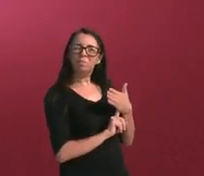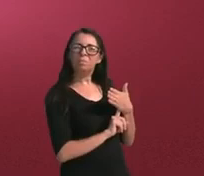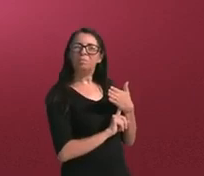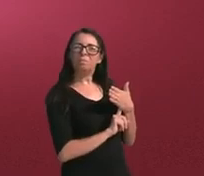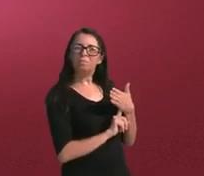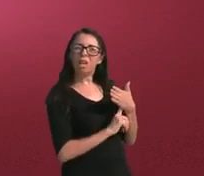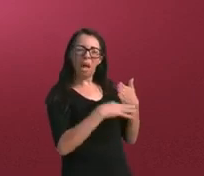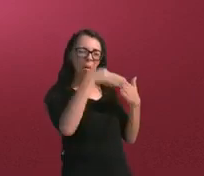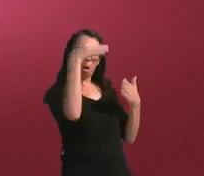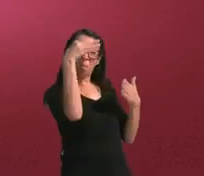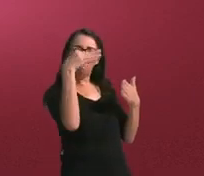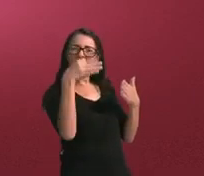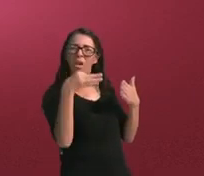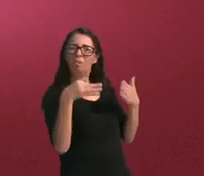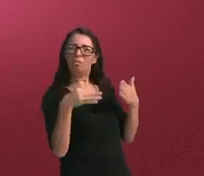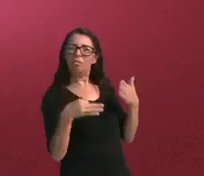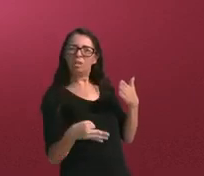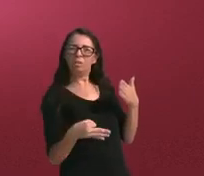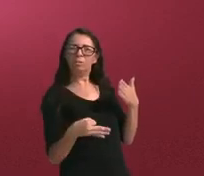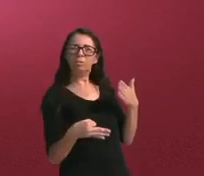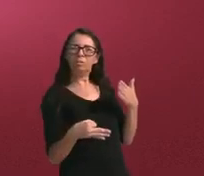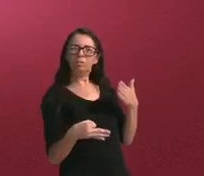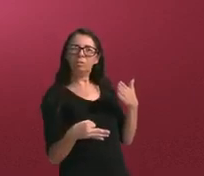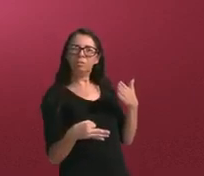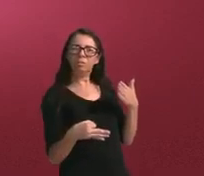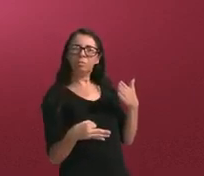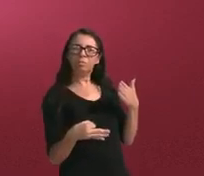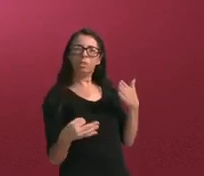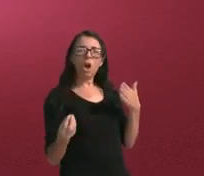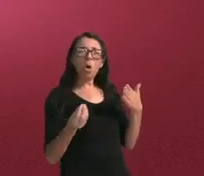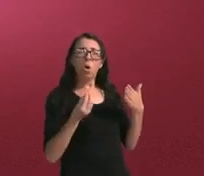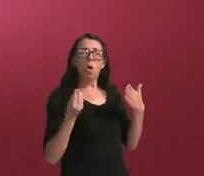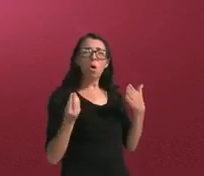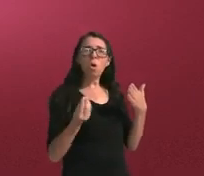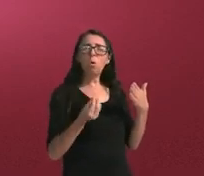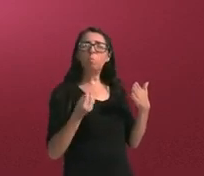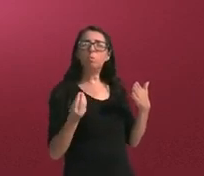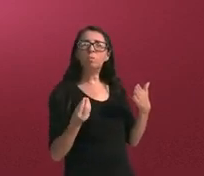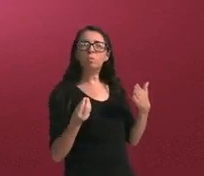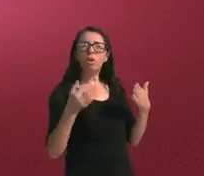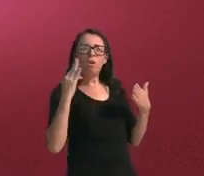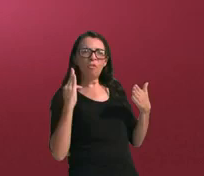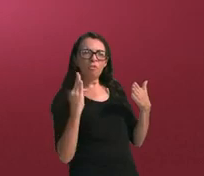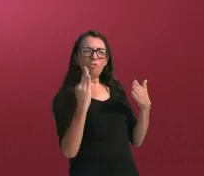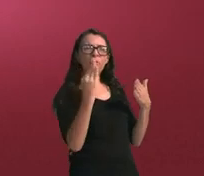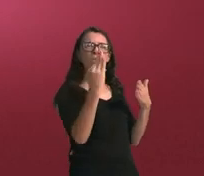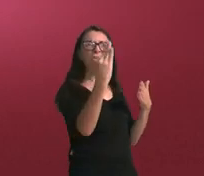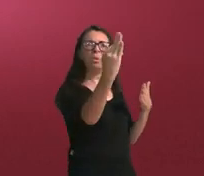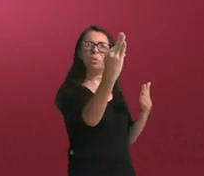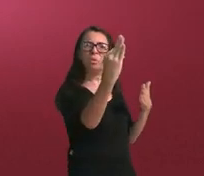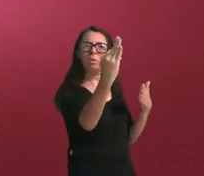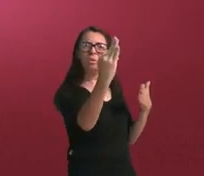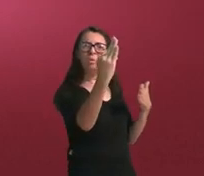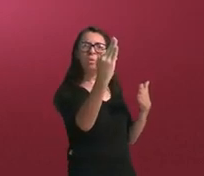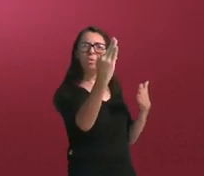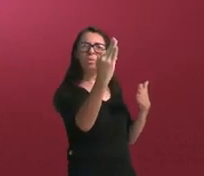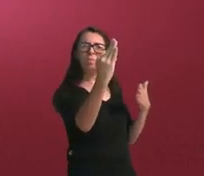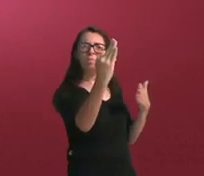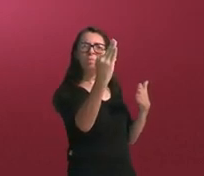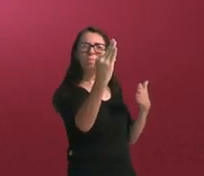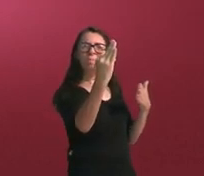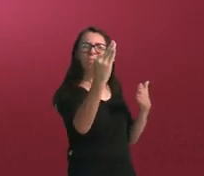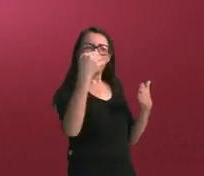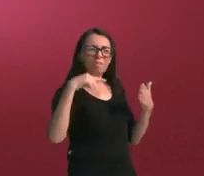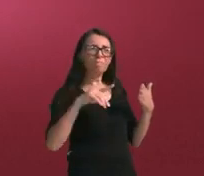por meu Pai. Ninguém só sabe quem é o Filho, senão o Pai. E também ninguém sabe quem é o